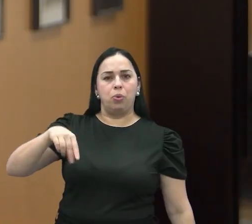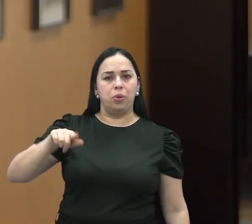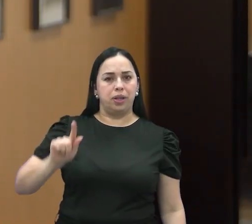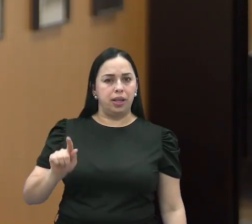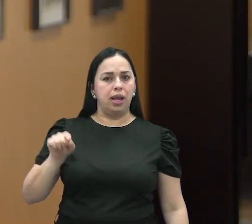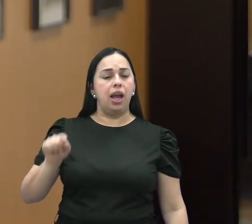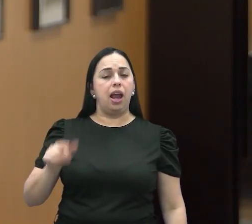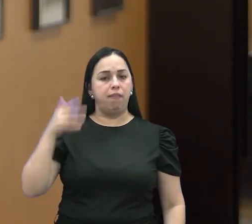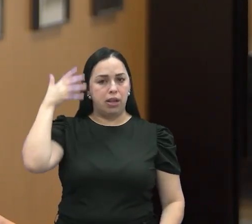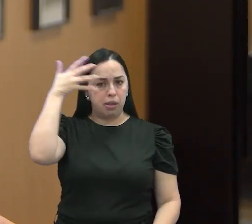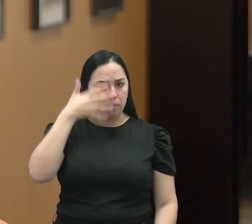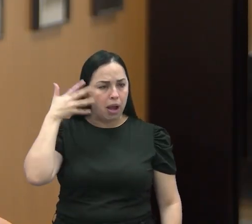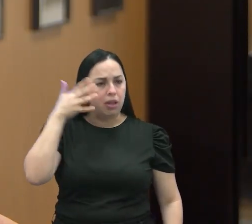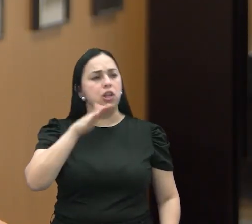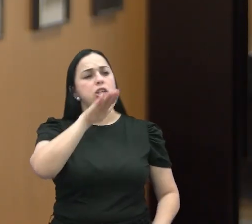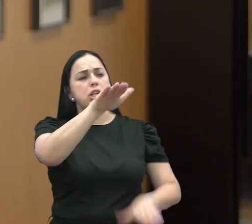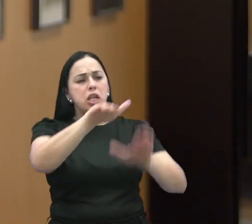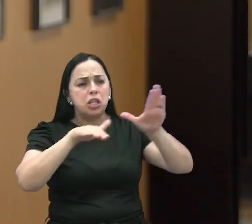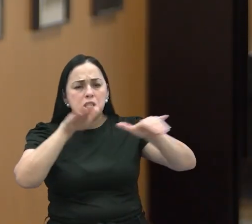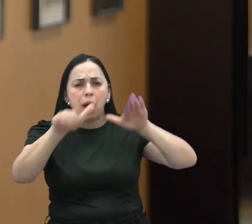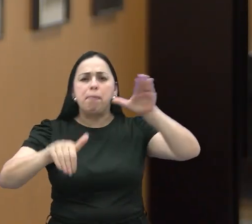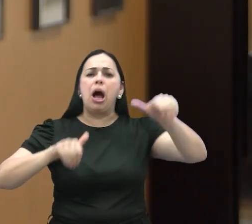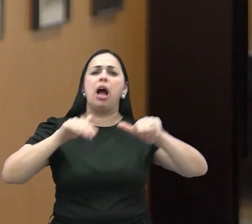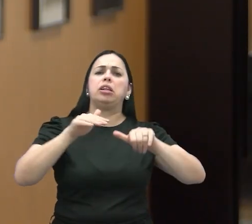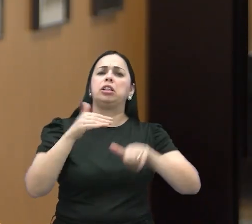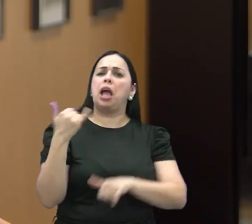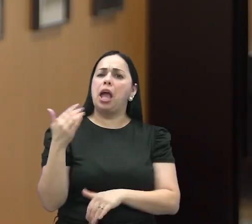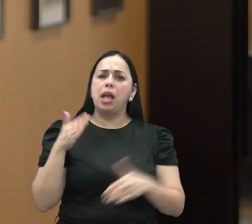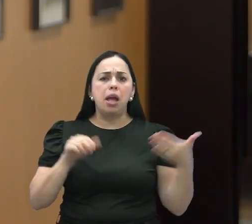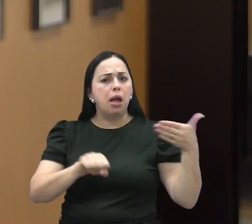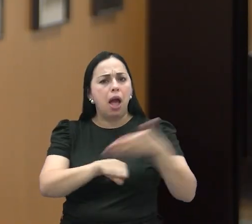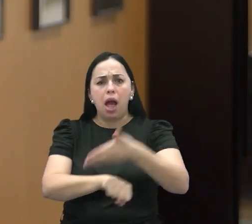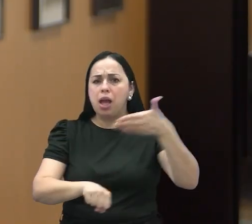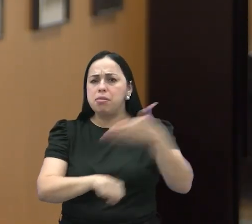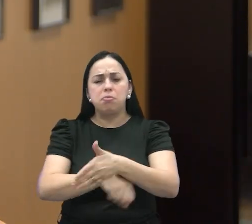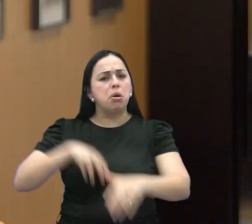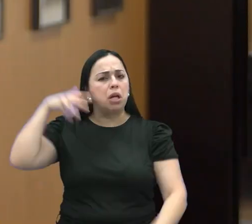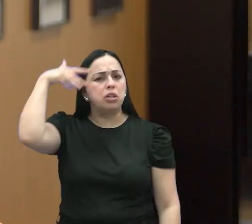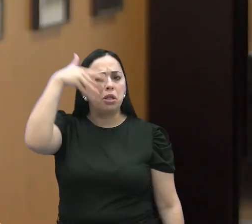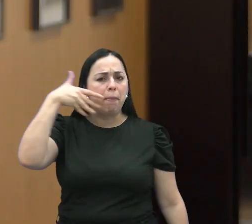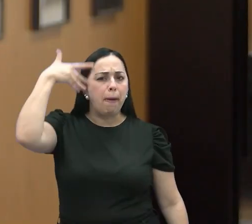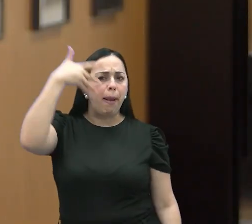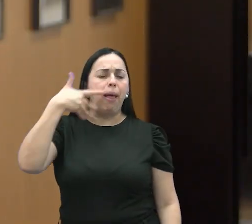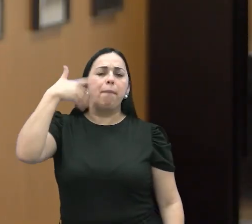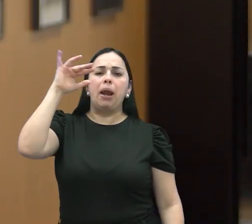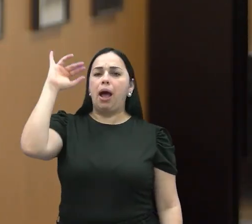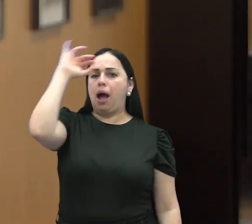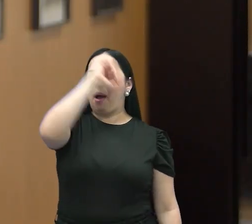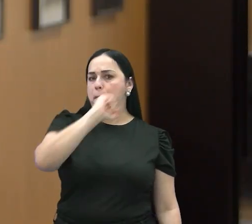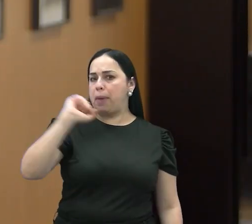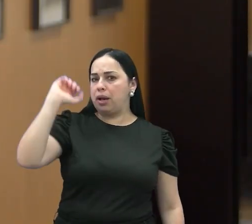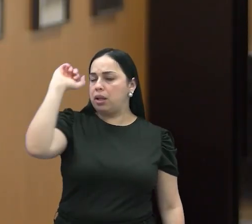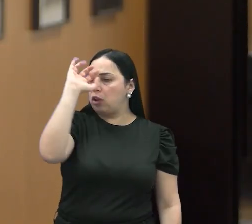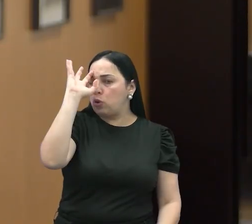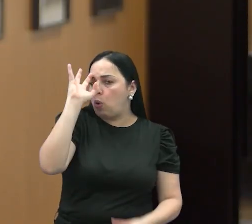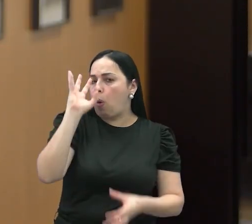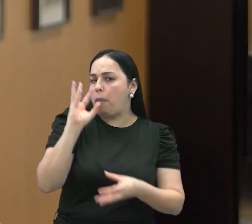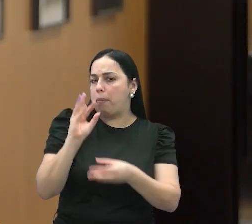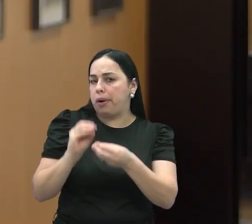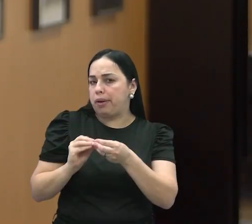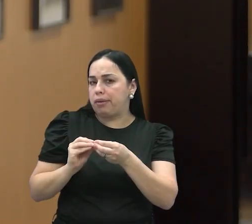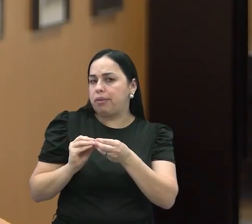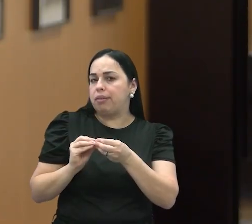tem avisado, chamado o pessoal, porque é importante ter a formação, né, ter toda a compreensão de